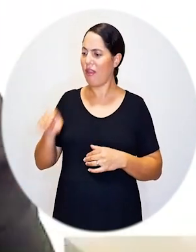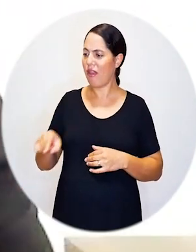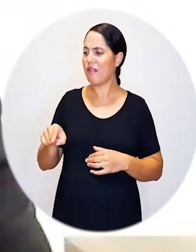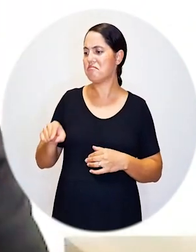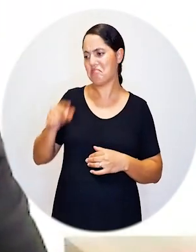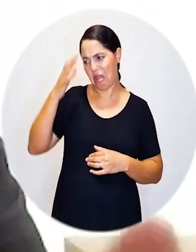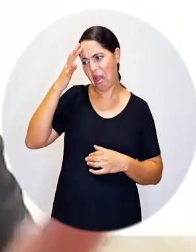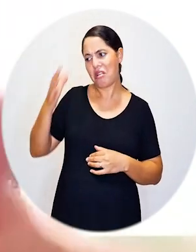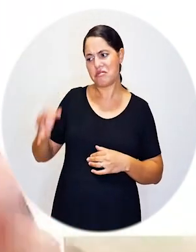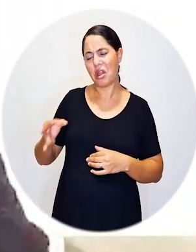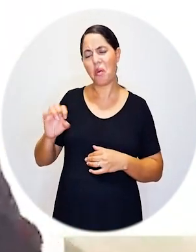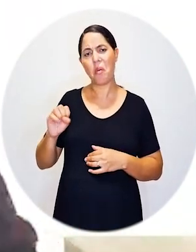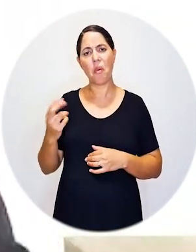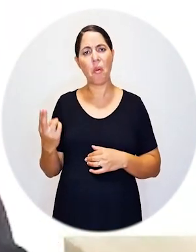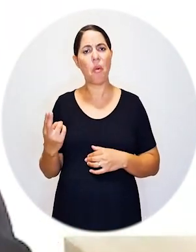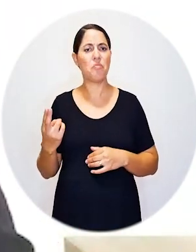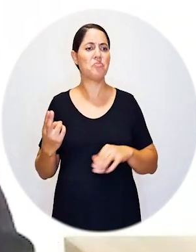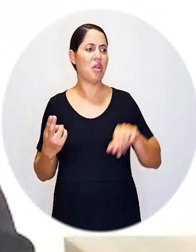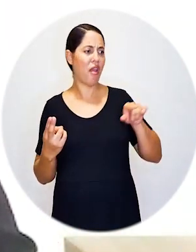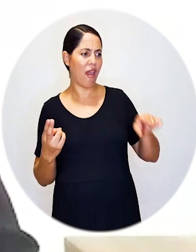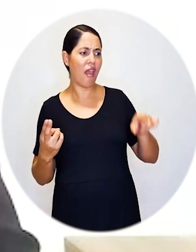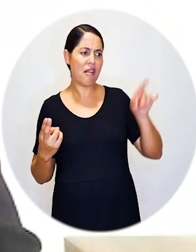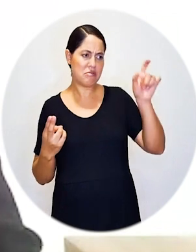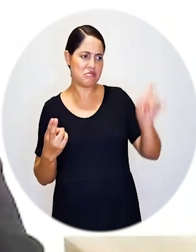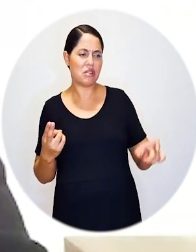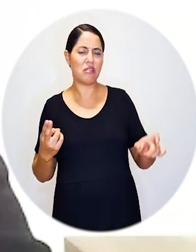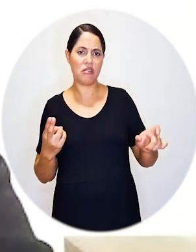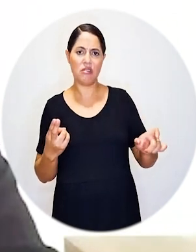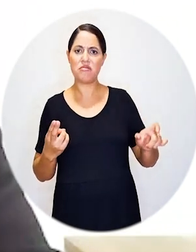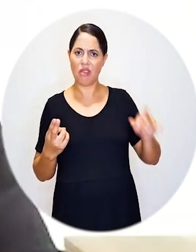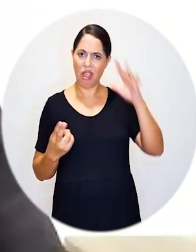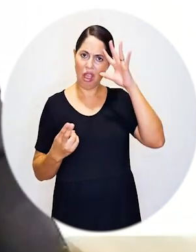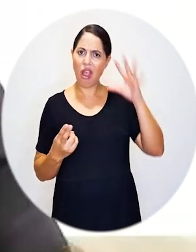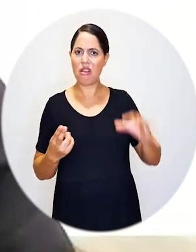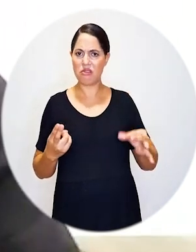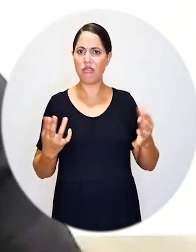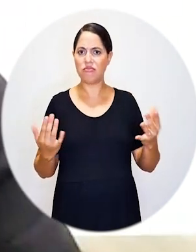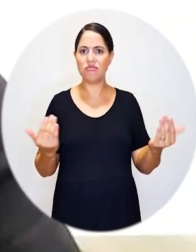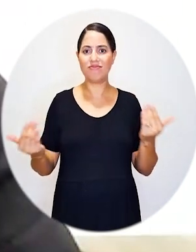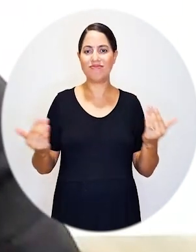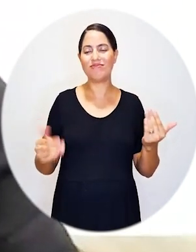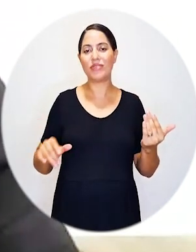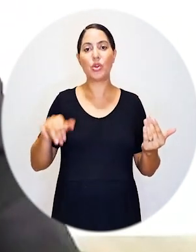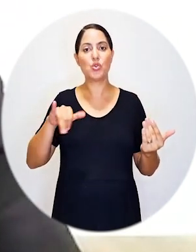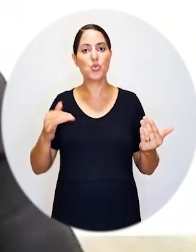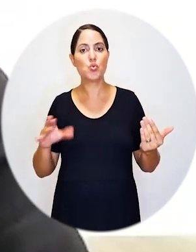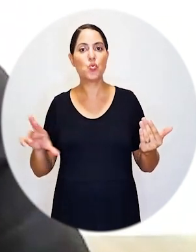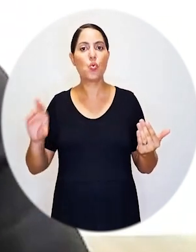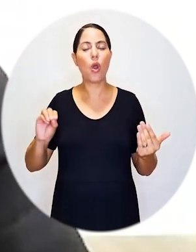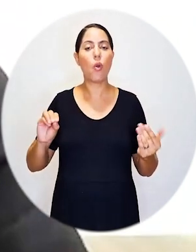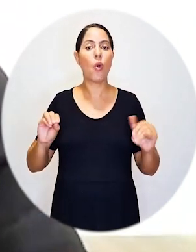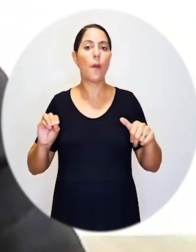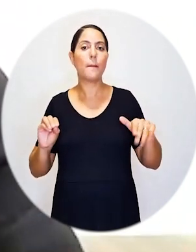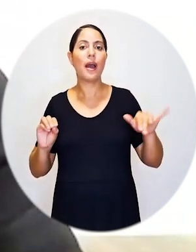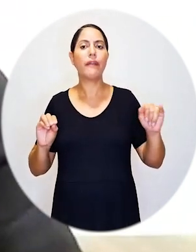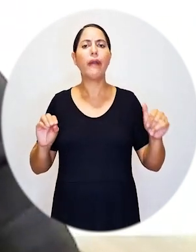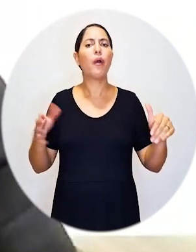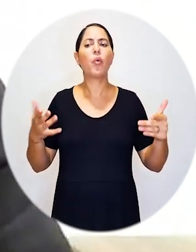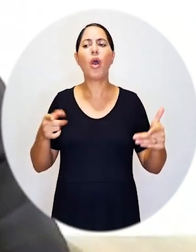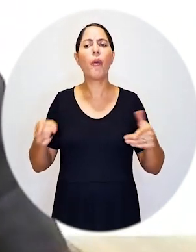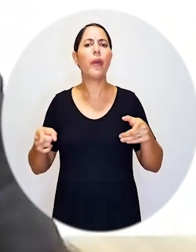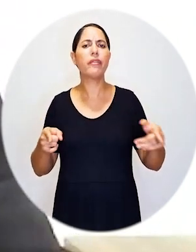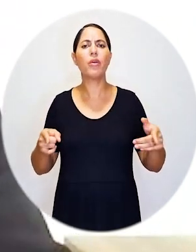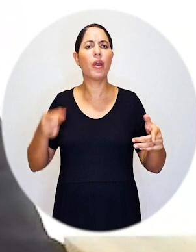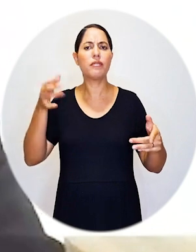João tem razão ou Maria tem razão. E quando esse entendimento prevalecia, naquilo que a doutrina chama de